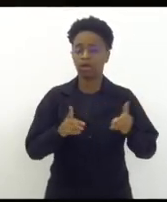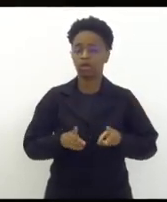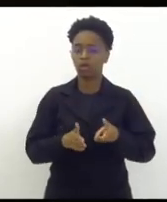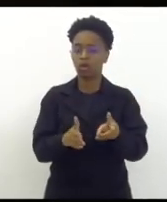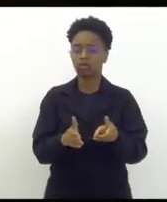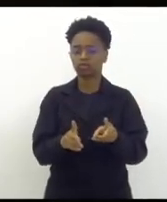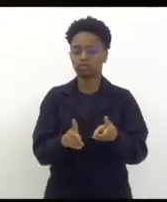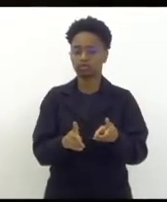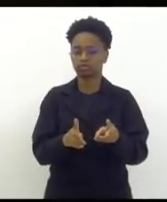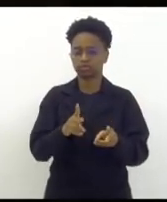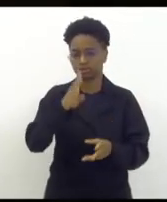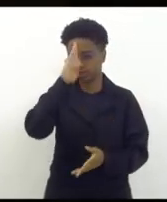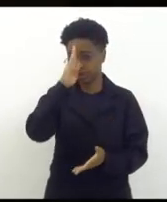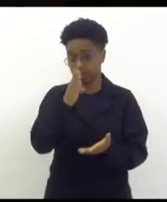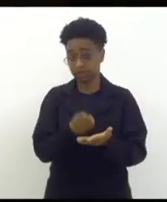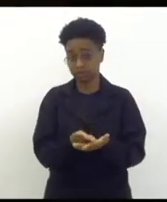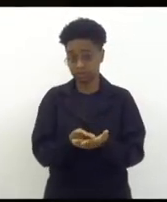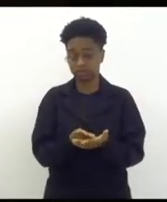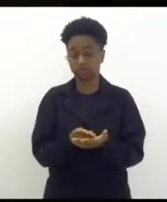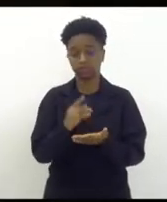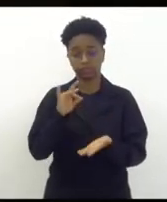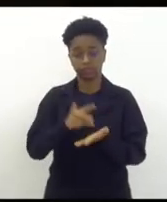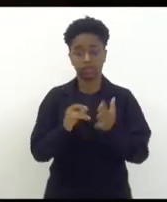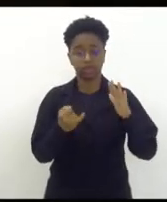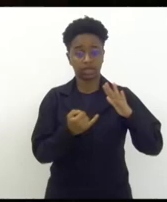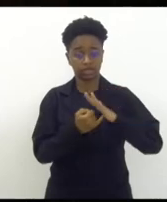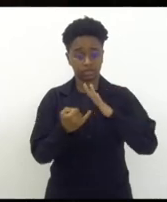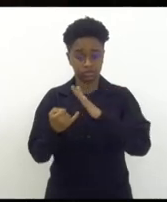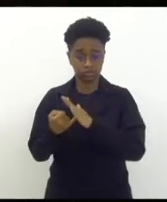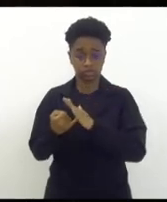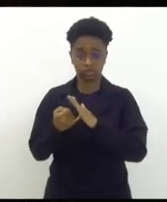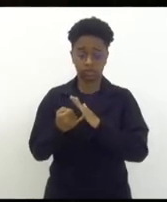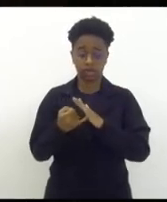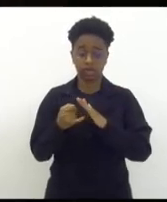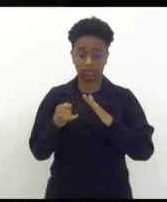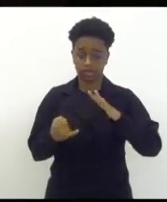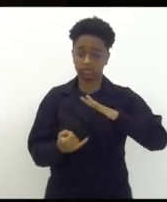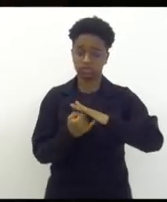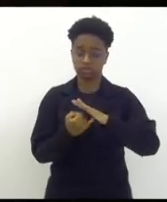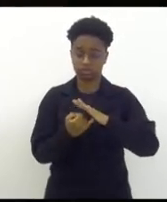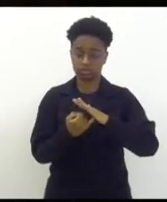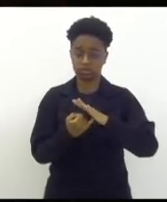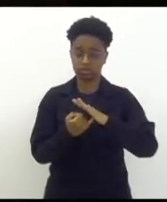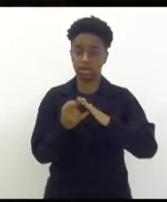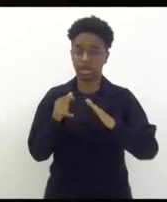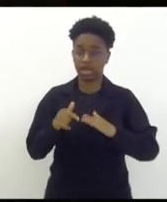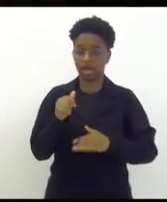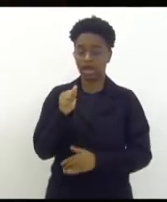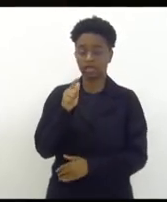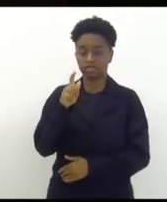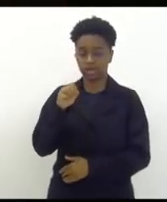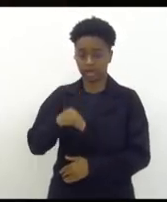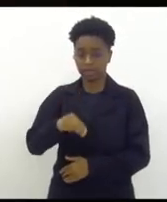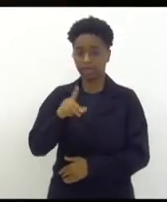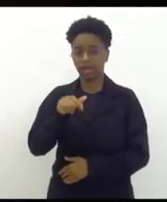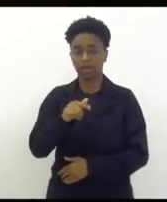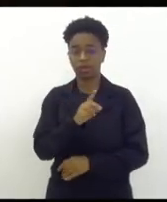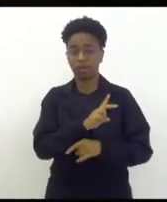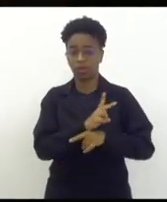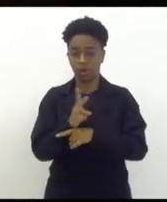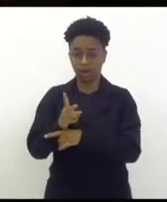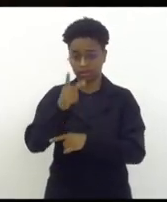continuam acreditando que esta instituição que esta instituição que é GM a nossa guarda municipal